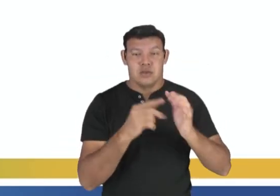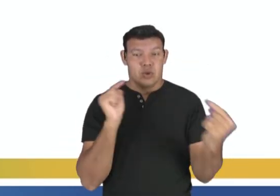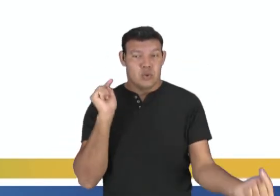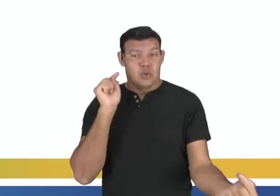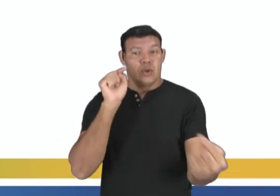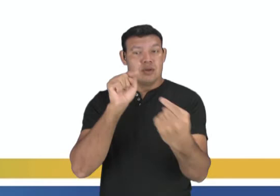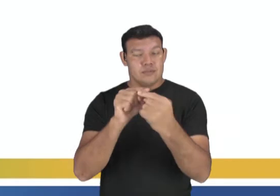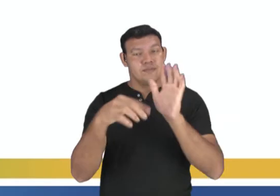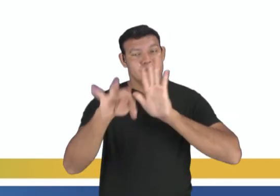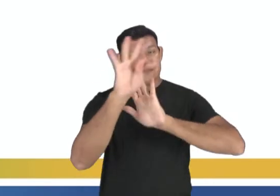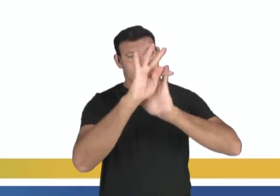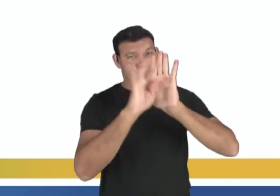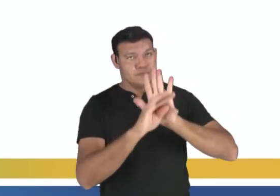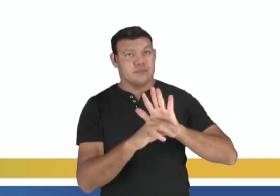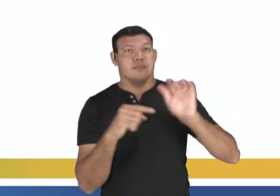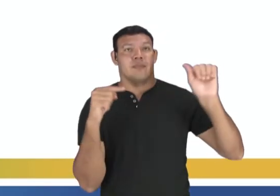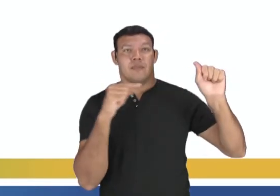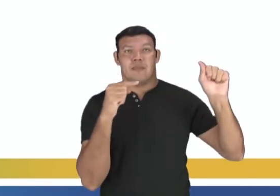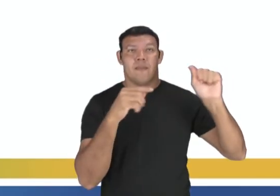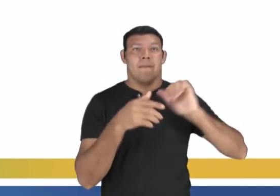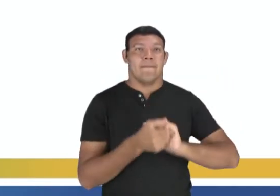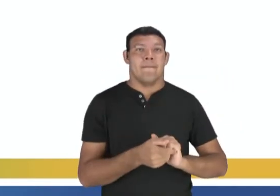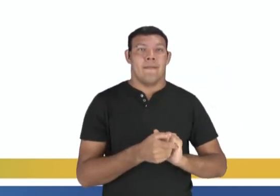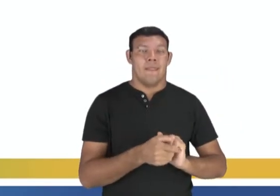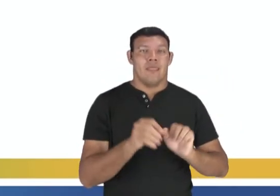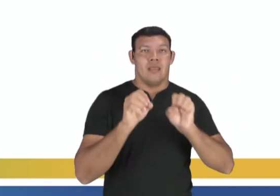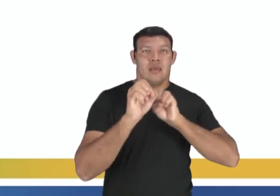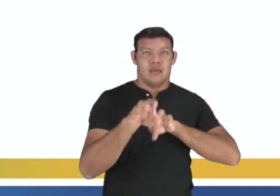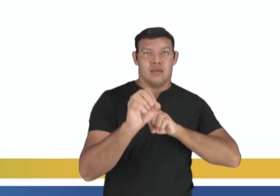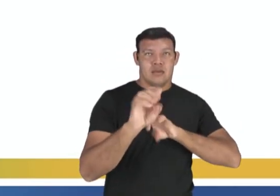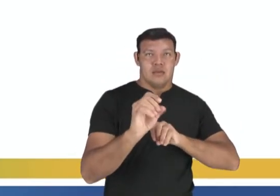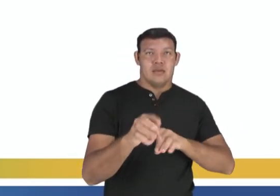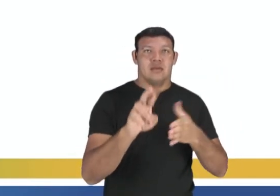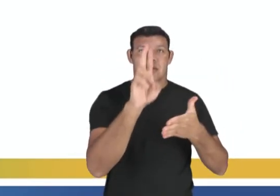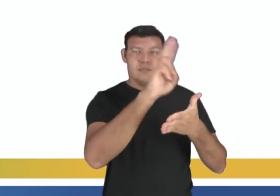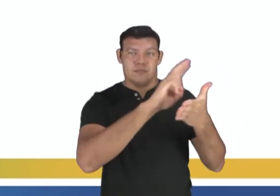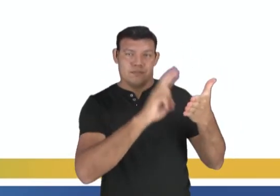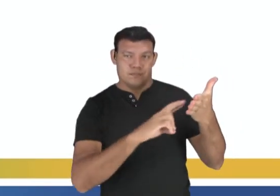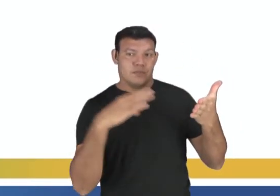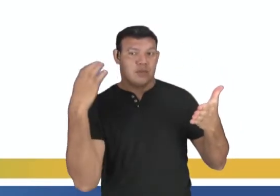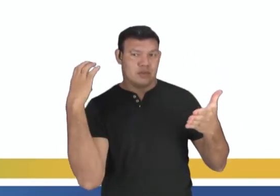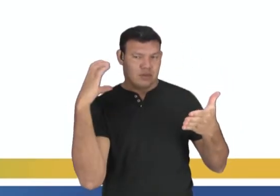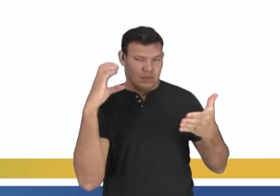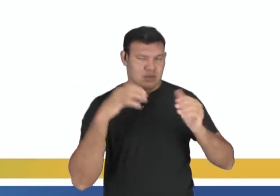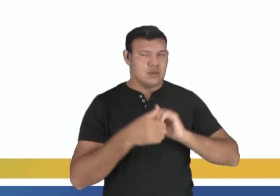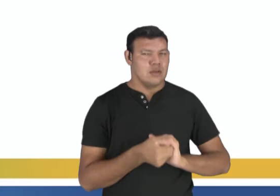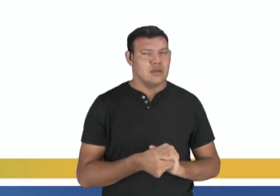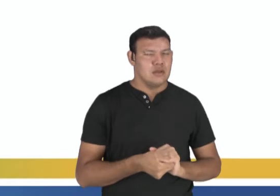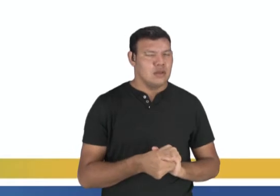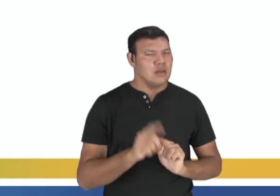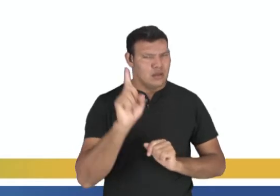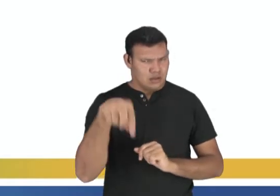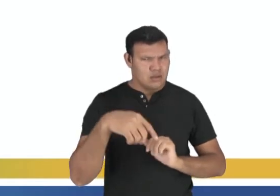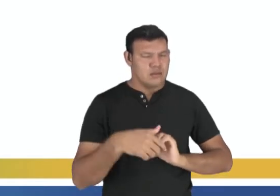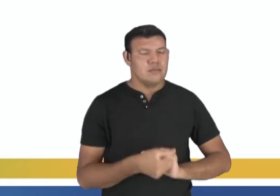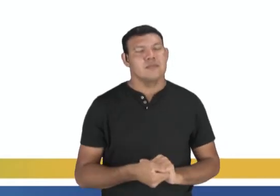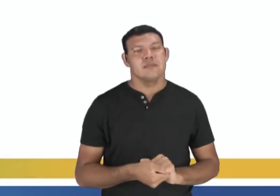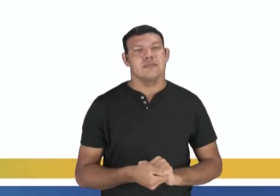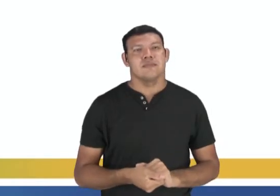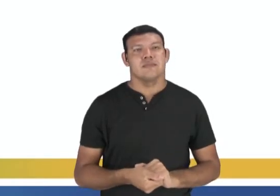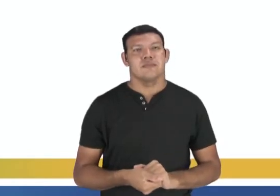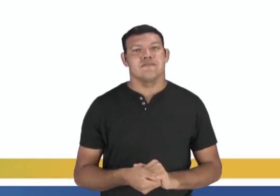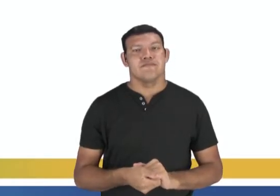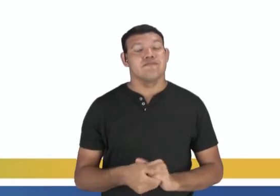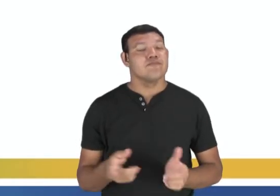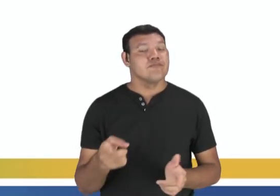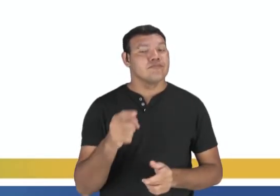de texto. A. Ensinar como se faz um relatório científico. É isso que esse texto trata? Será? O